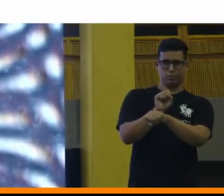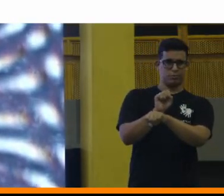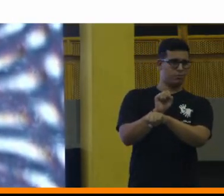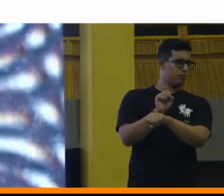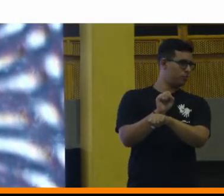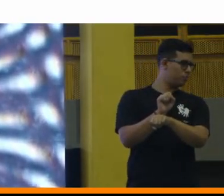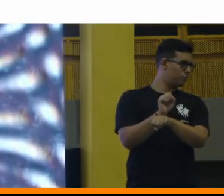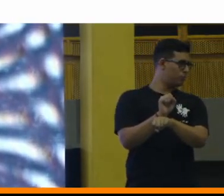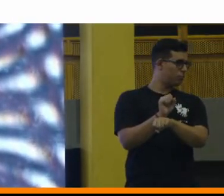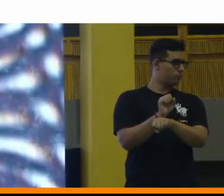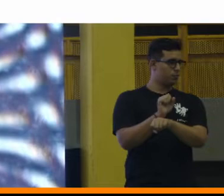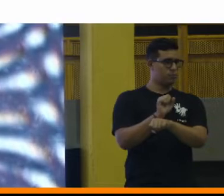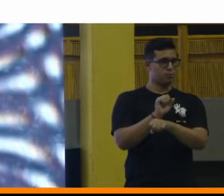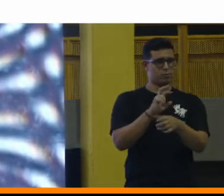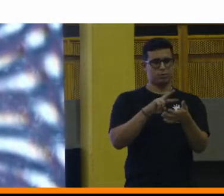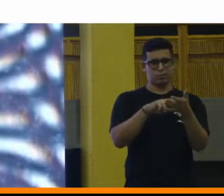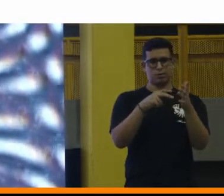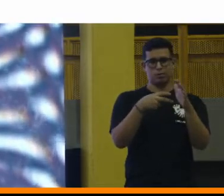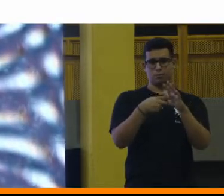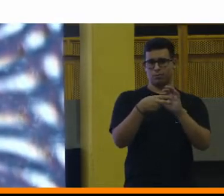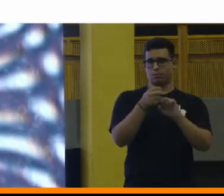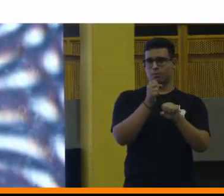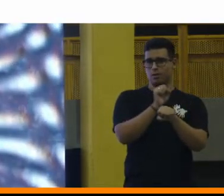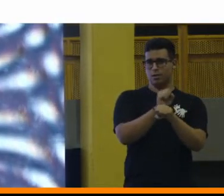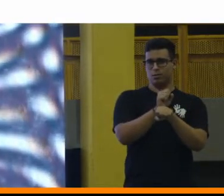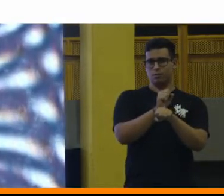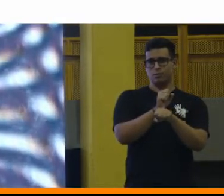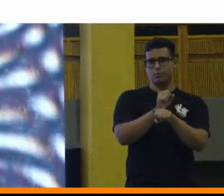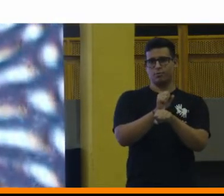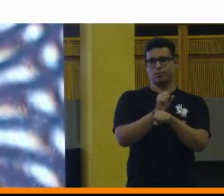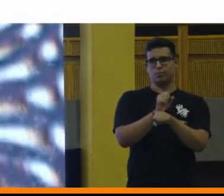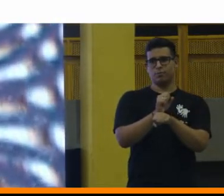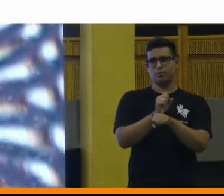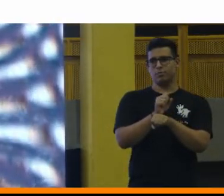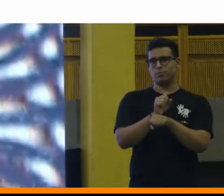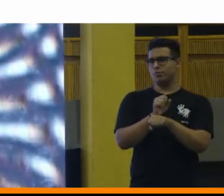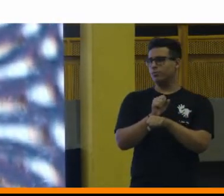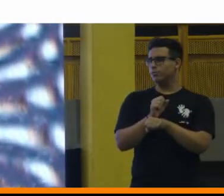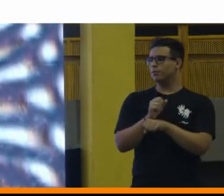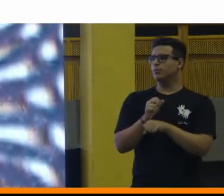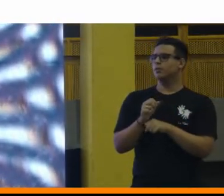Estar parado significa ter velocidade zero.